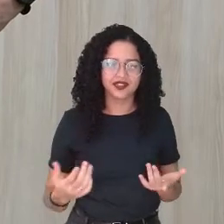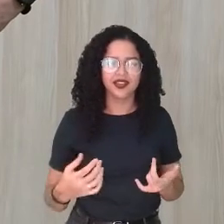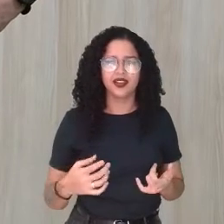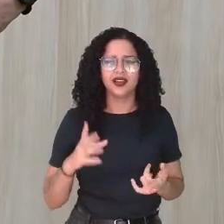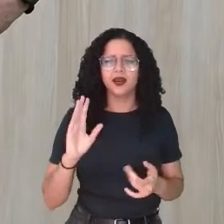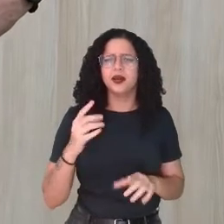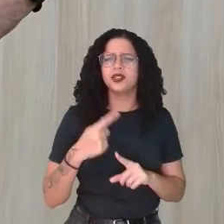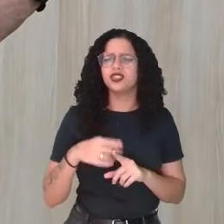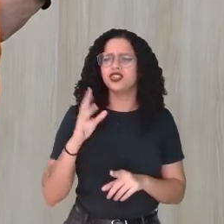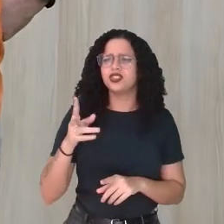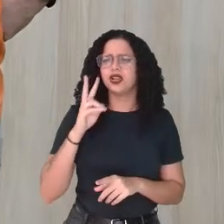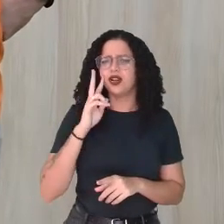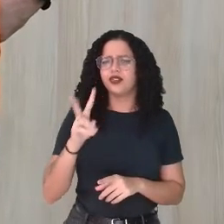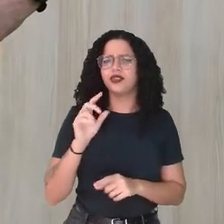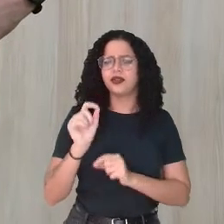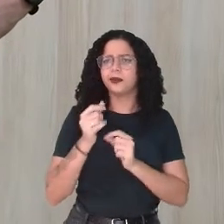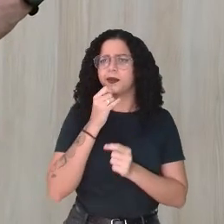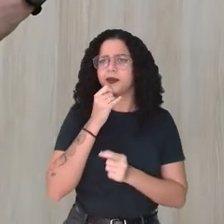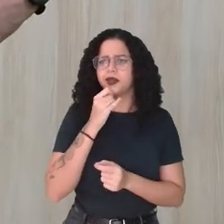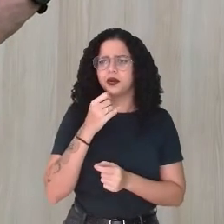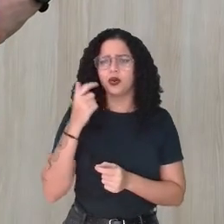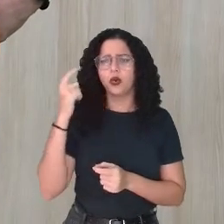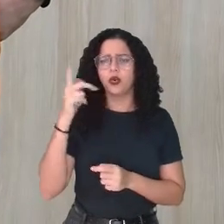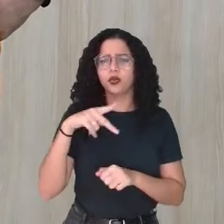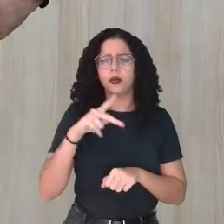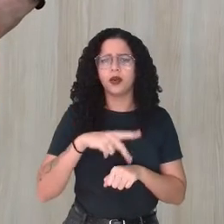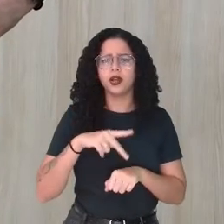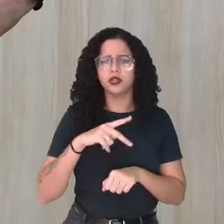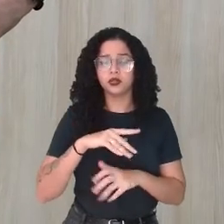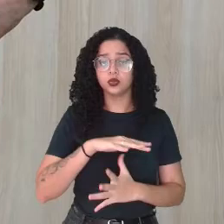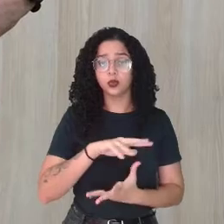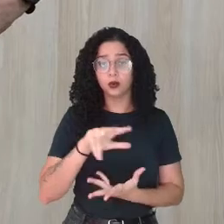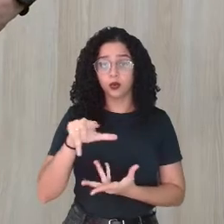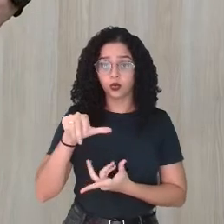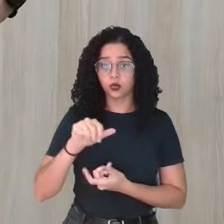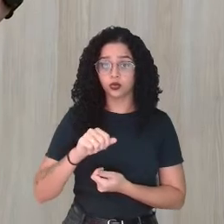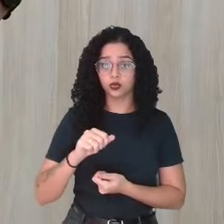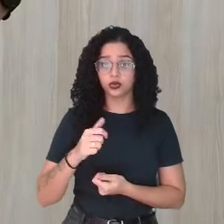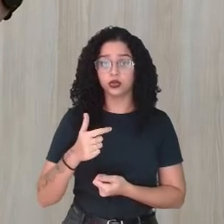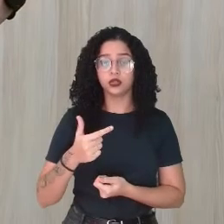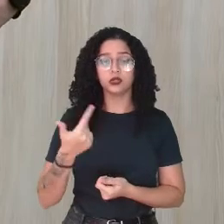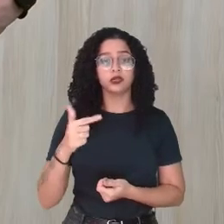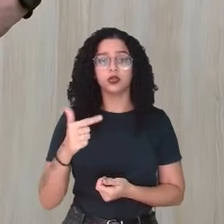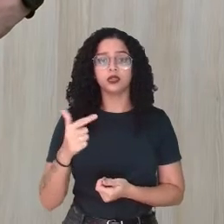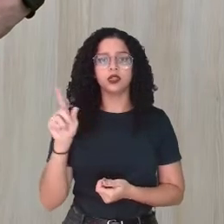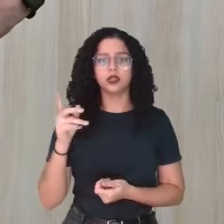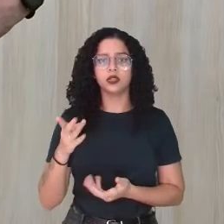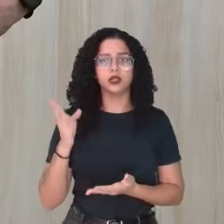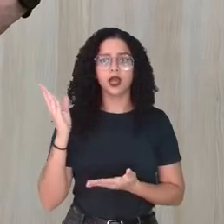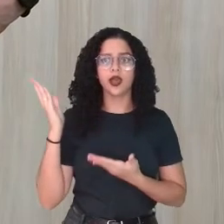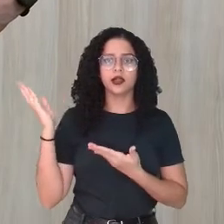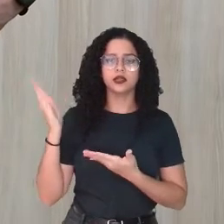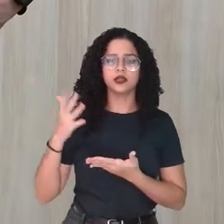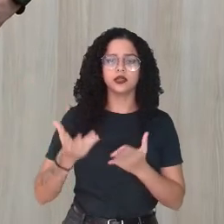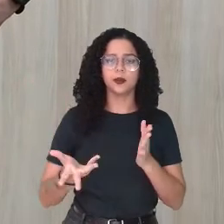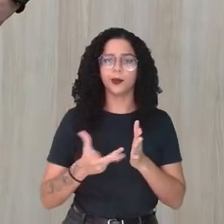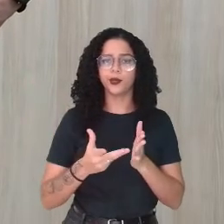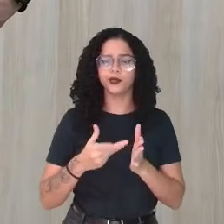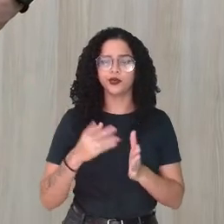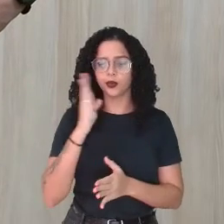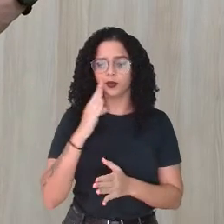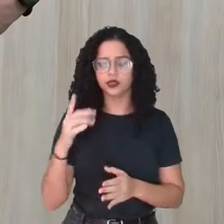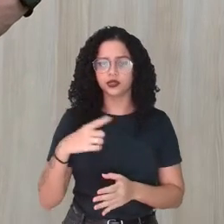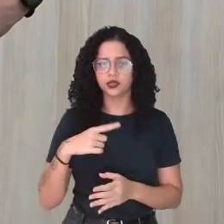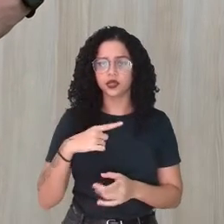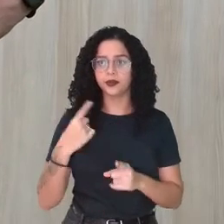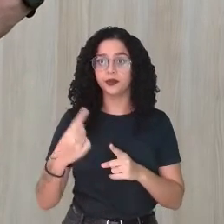parou para observar o seguinte, vários outros países do mundo não têm essa produção que o Brasil tem. Primeiro